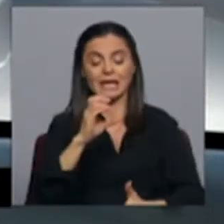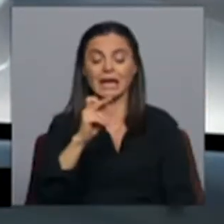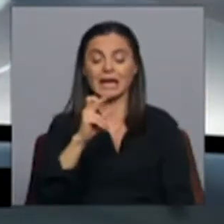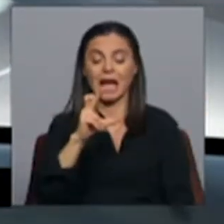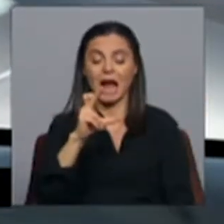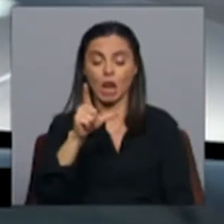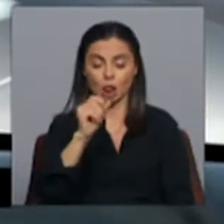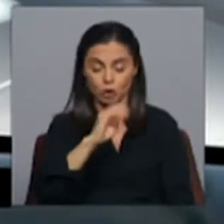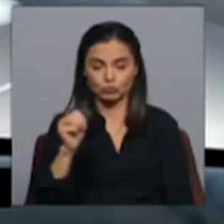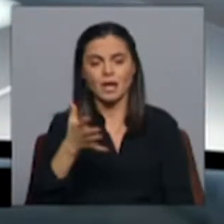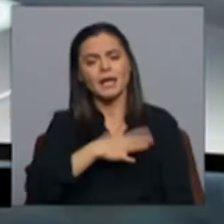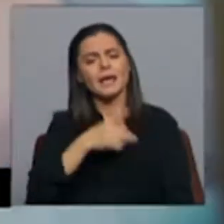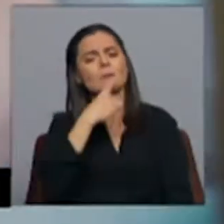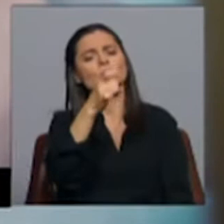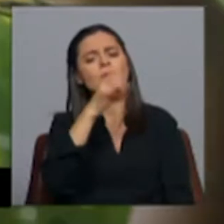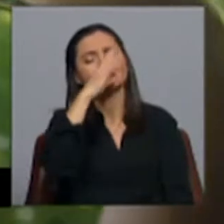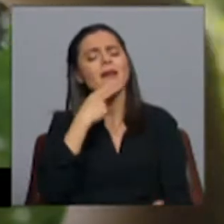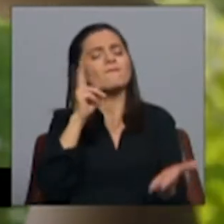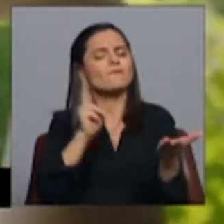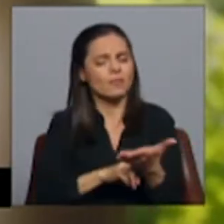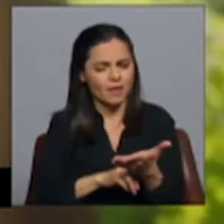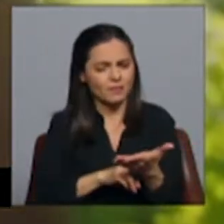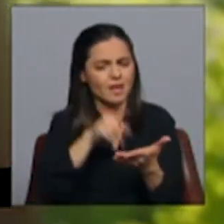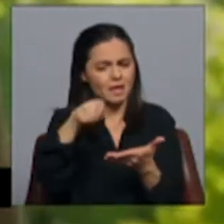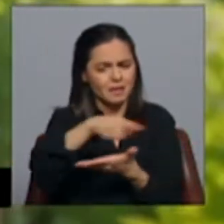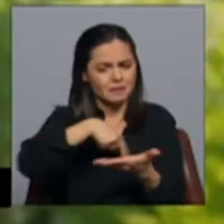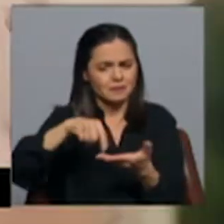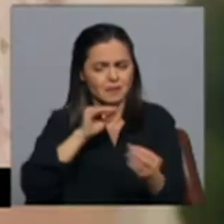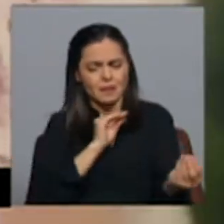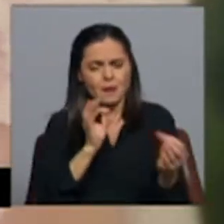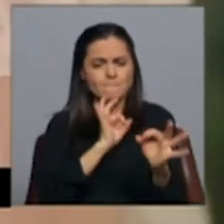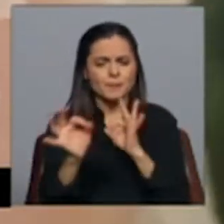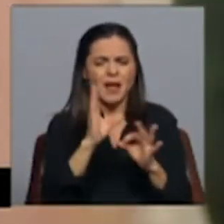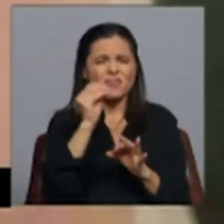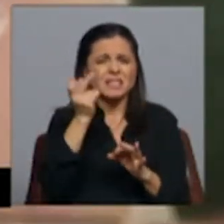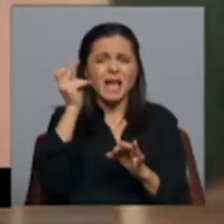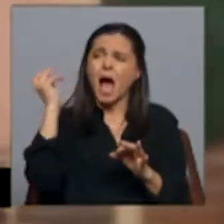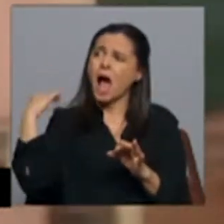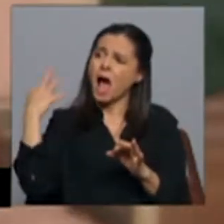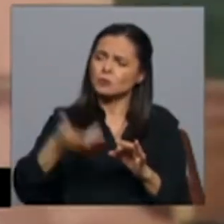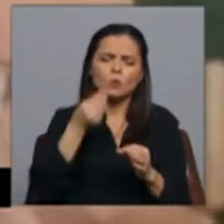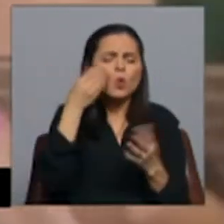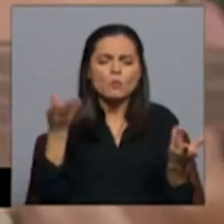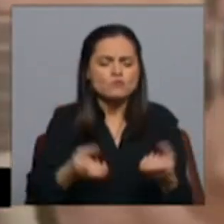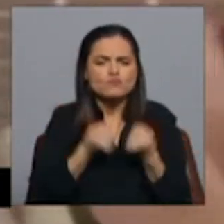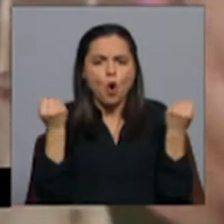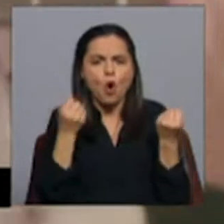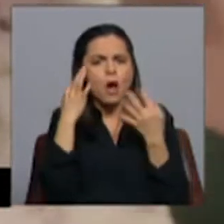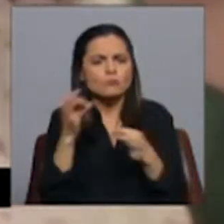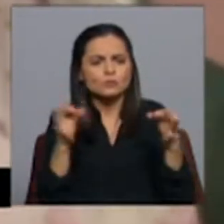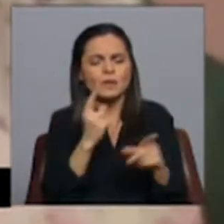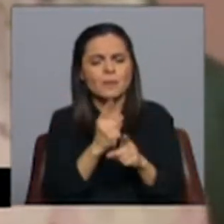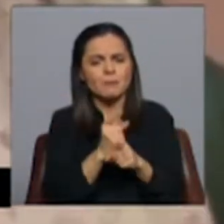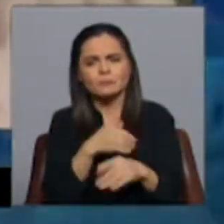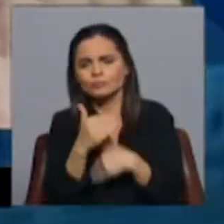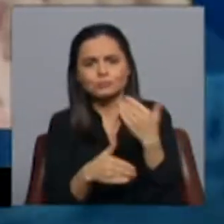perguntar se é verdade que o alinhamento deste disco tem 10 anos e como é que as canções resistiram. É verdade. As